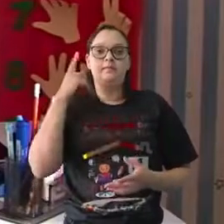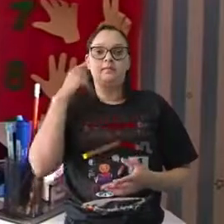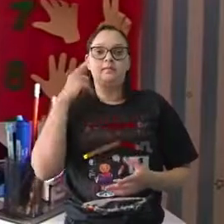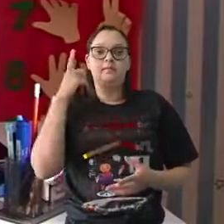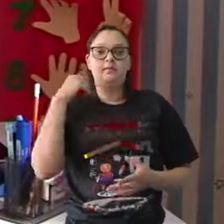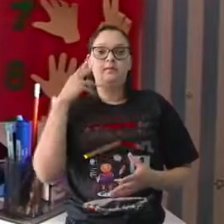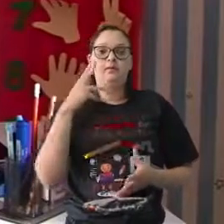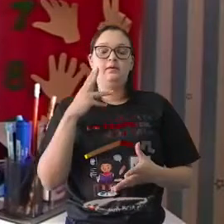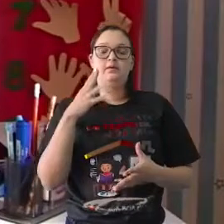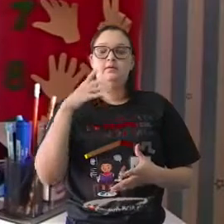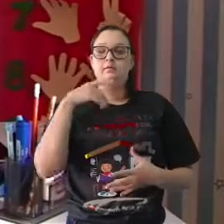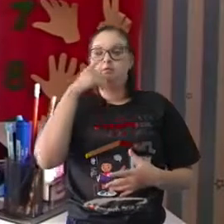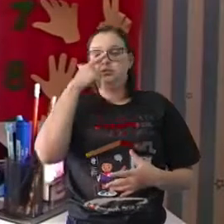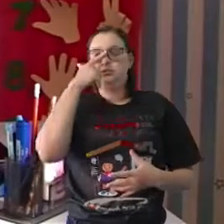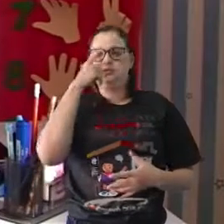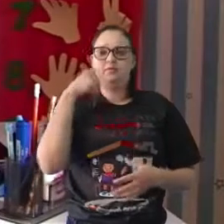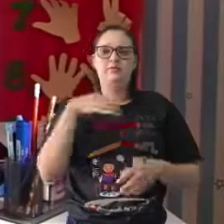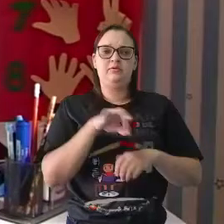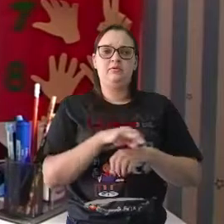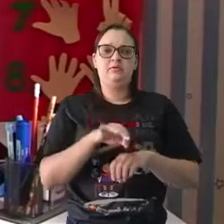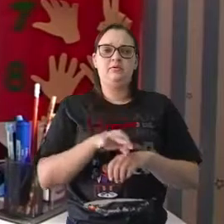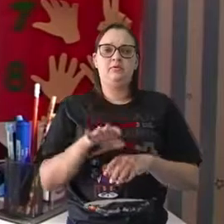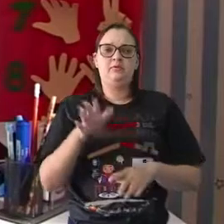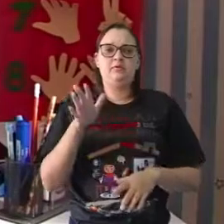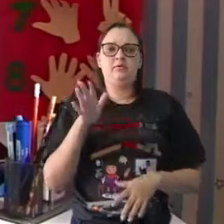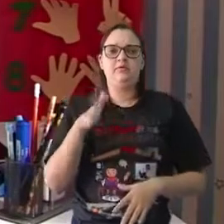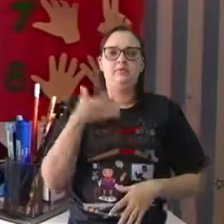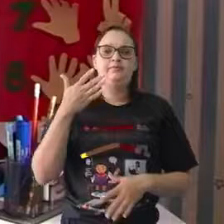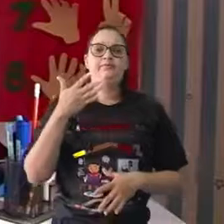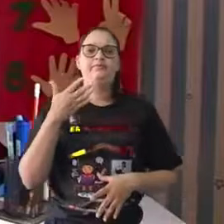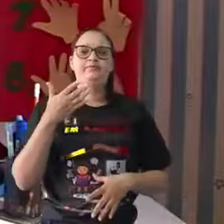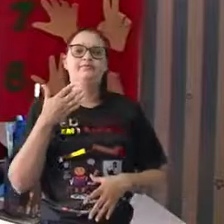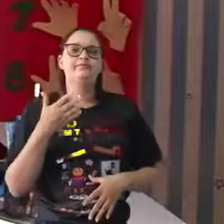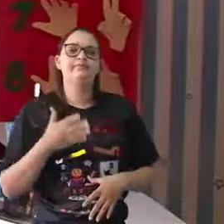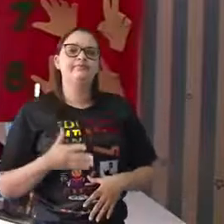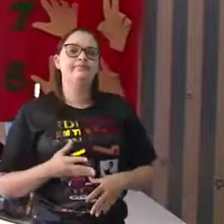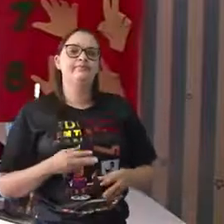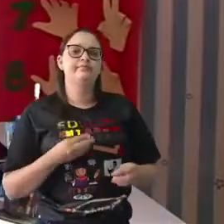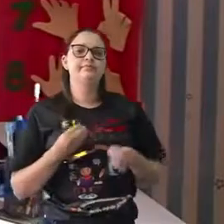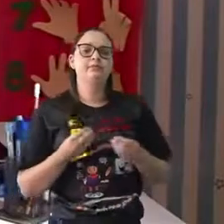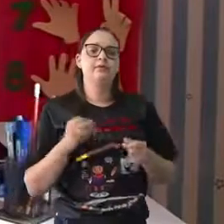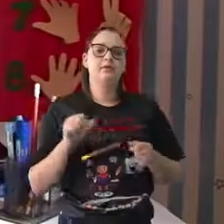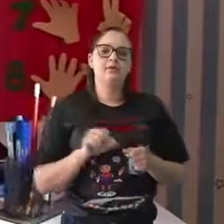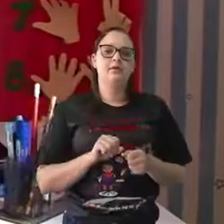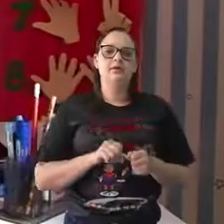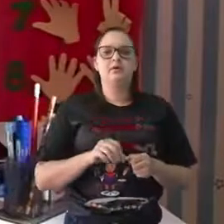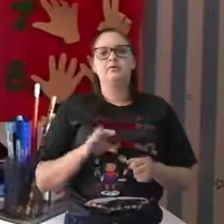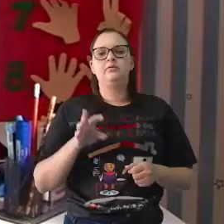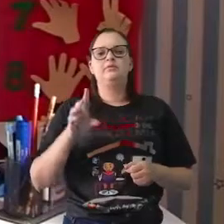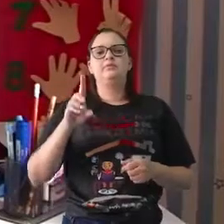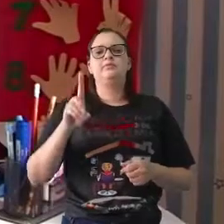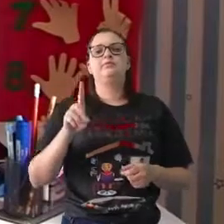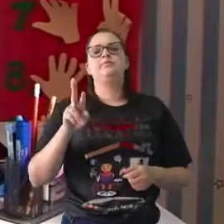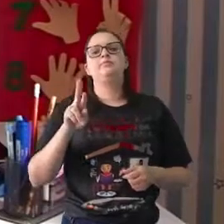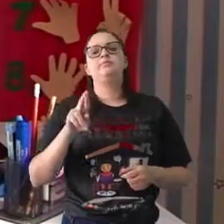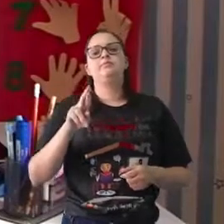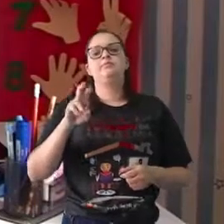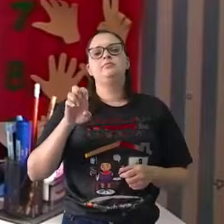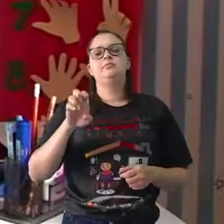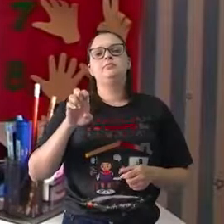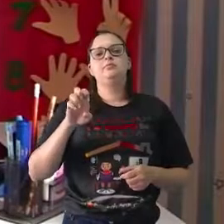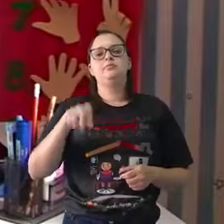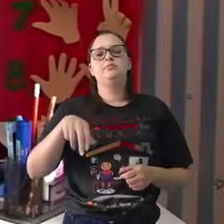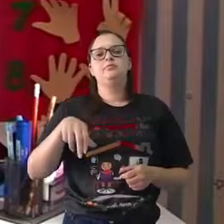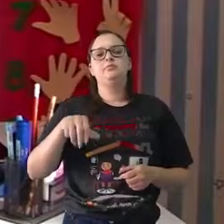de assustado. Isso acontece por causa da ação da adrenalina, que é um hormônio produzido por essas glândulas suprarrenais.